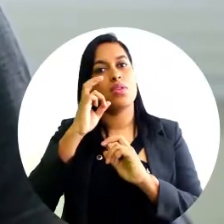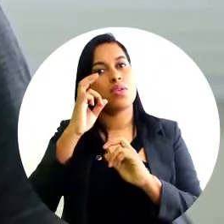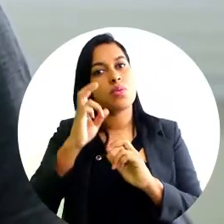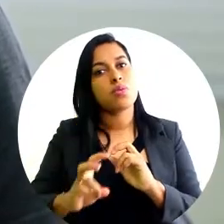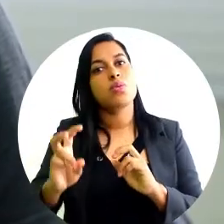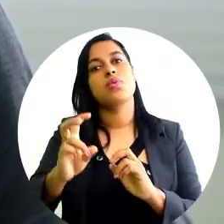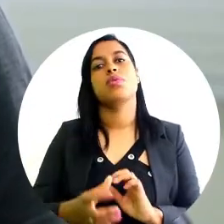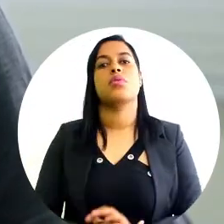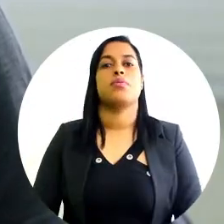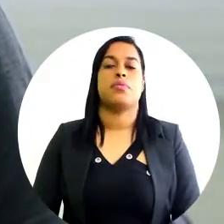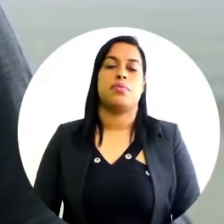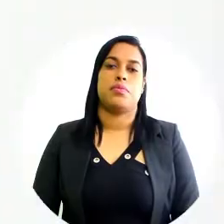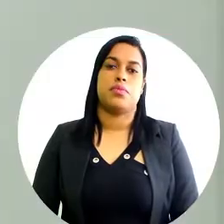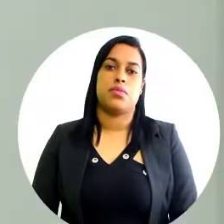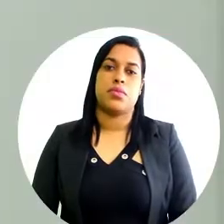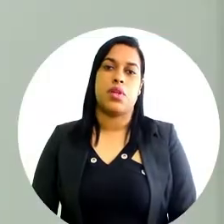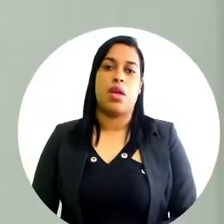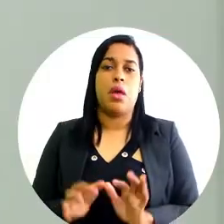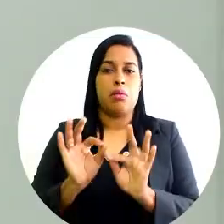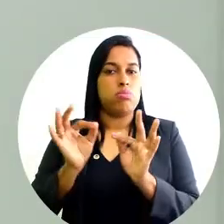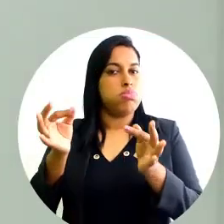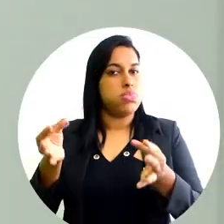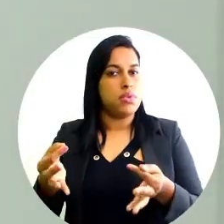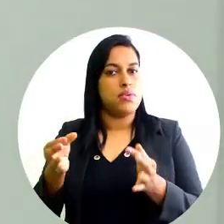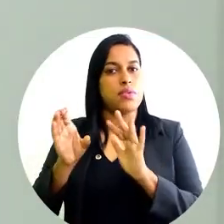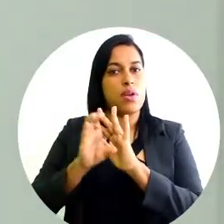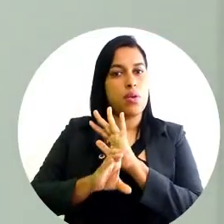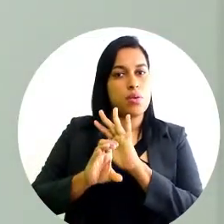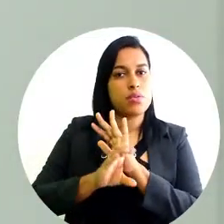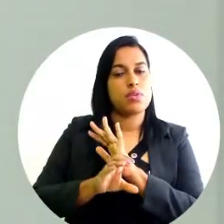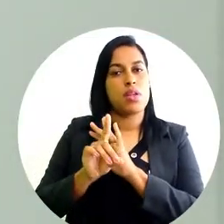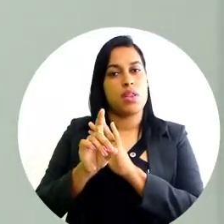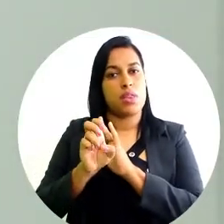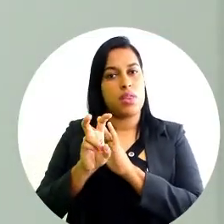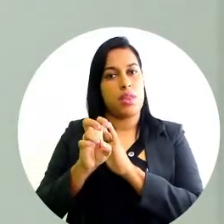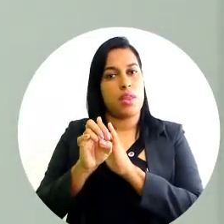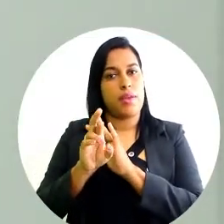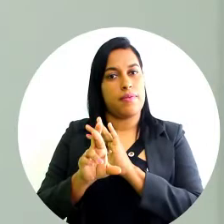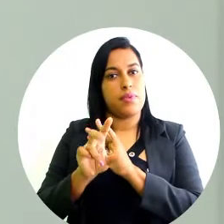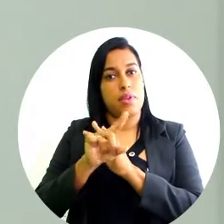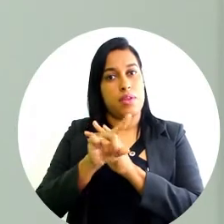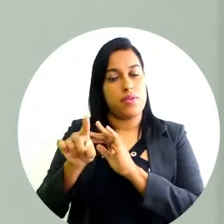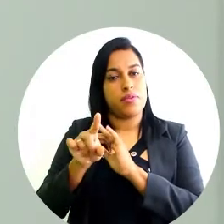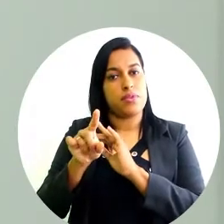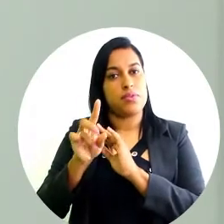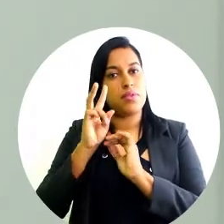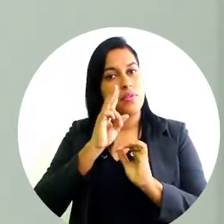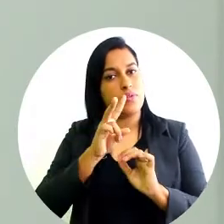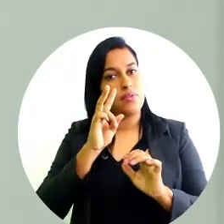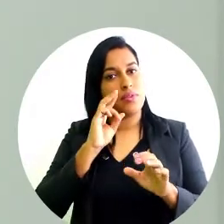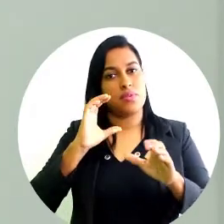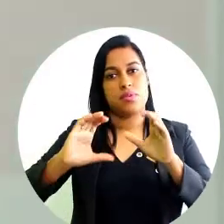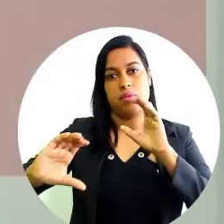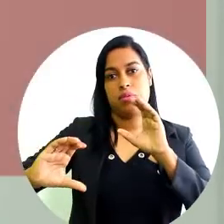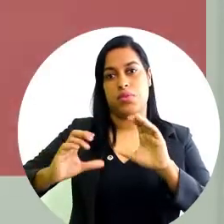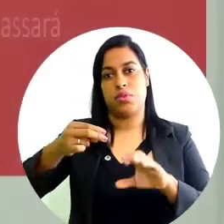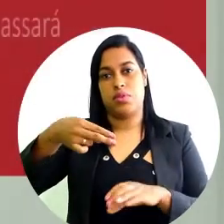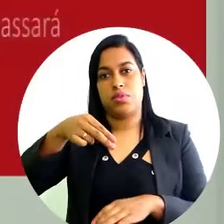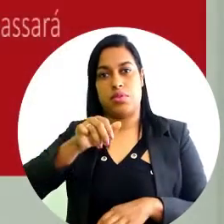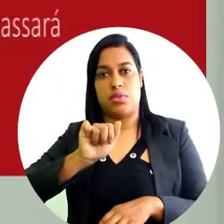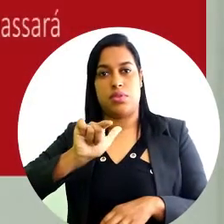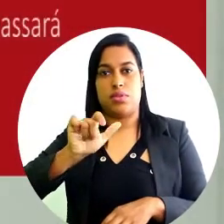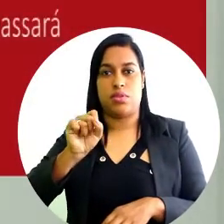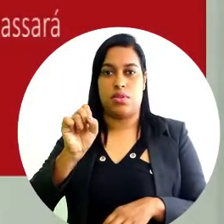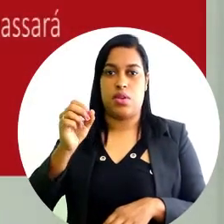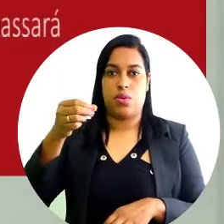conceitos e da cultura. Para exemplificar o conceito de devir, eu sugiro que você escute a música de